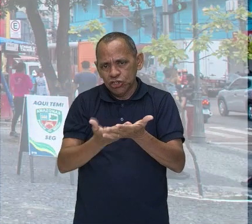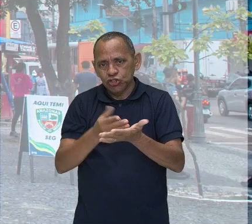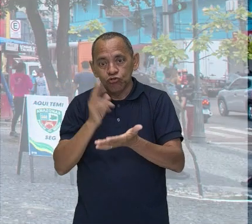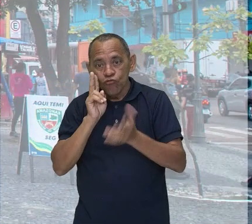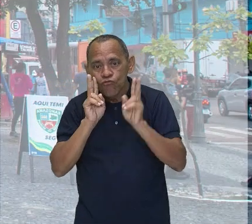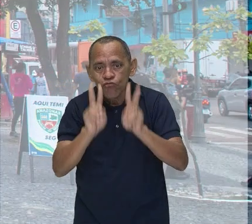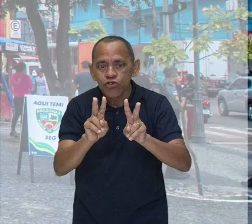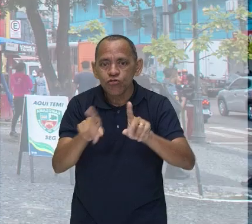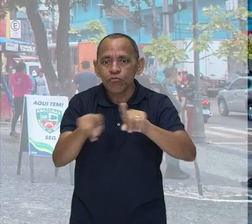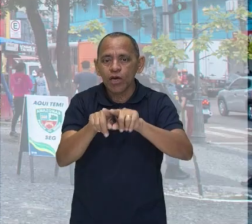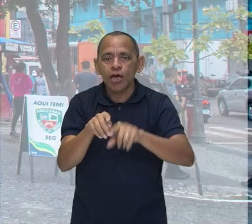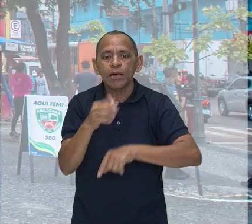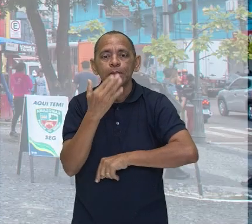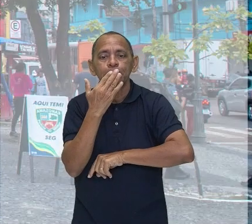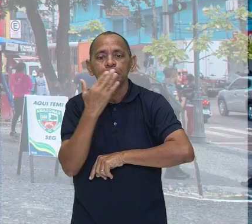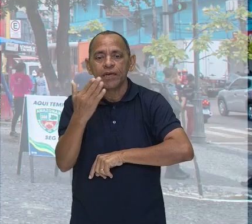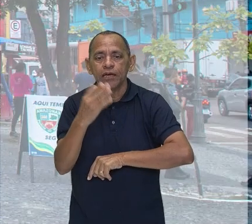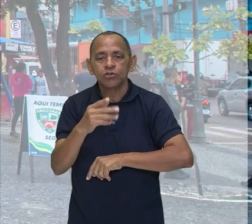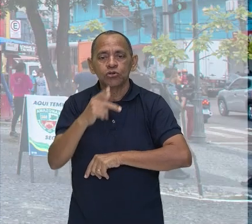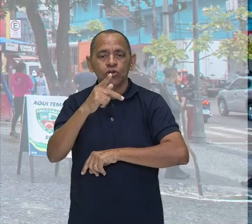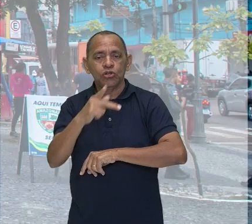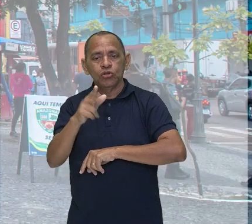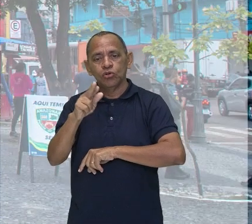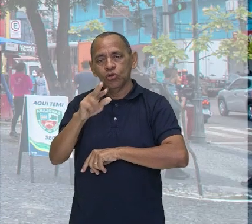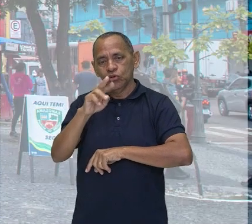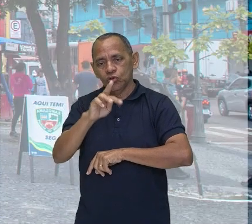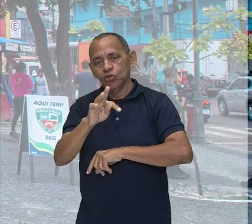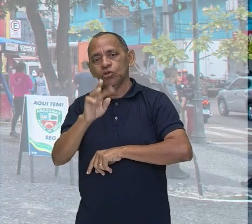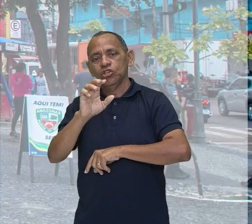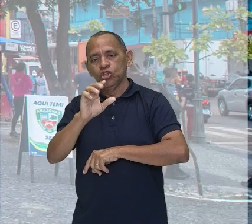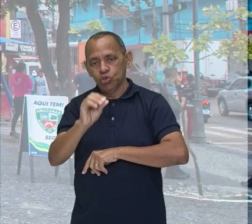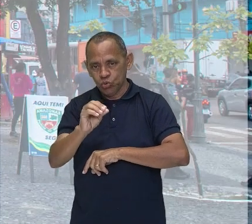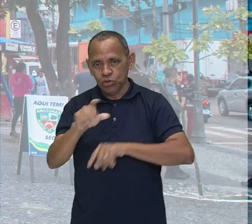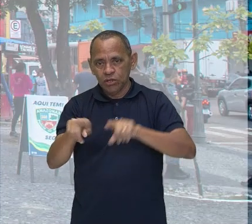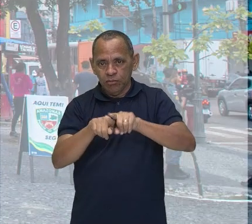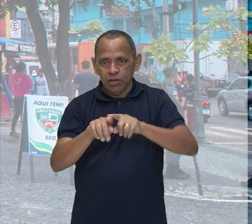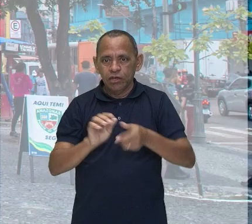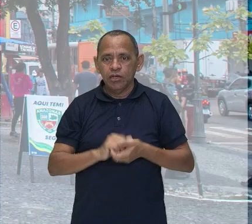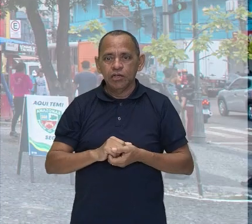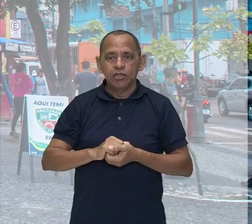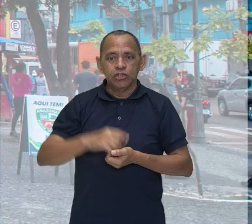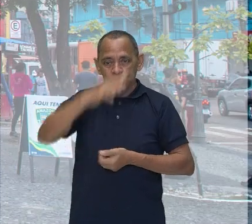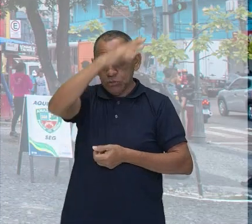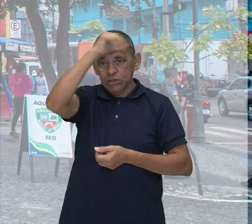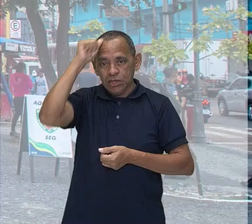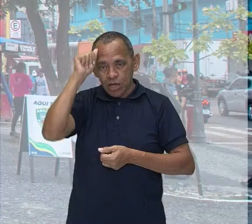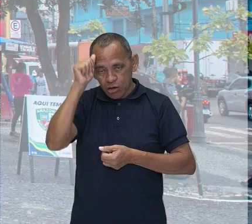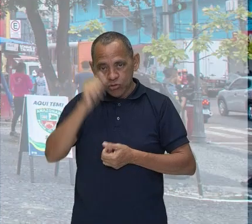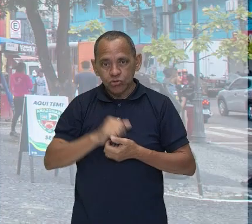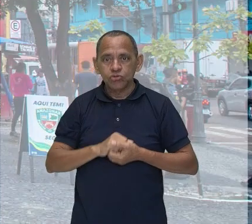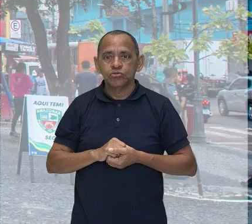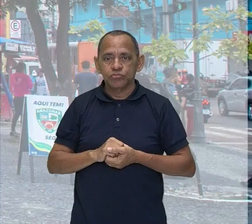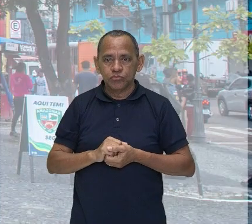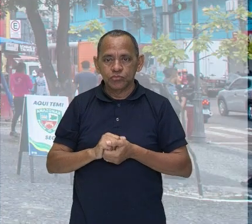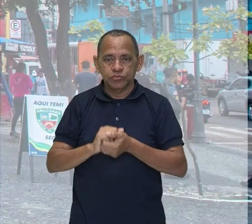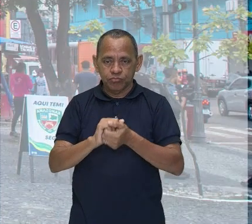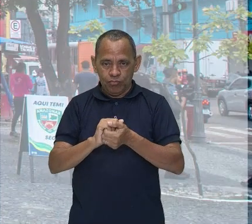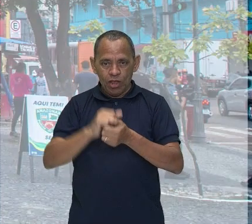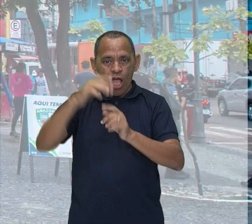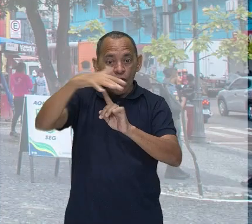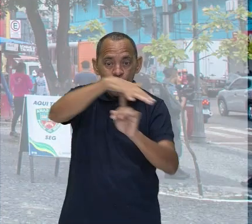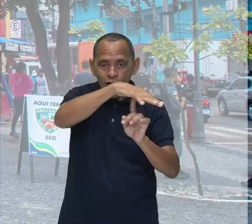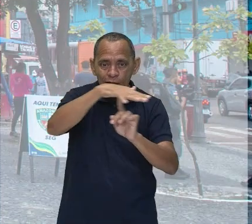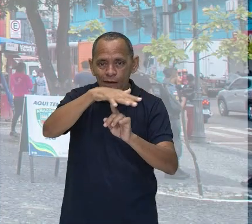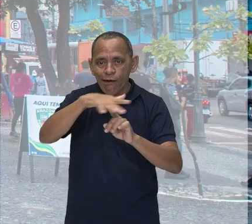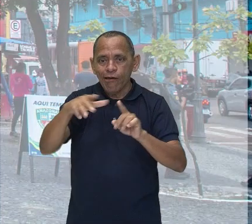de Manaus. E que, quando eu era criança, essa feirinha aqui eu chamava que era a Feira dos Indígenas. Que na época, hoje a gente chama de indígena,